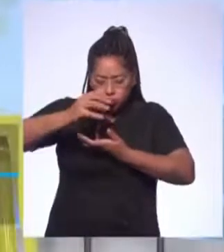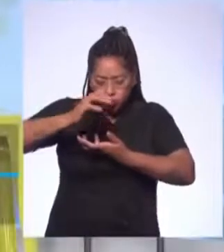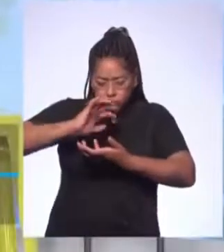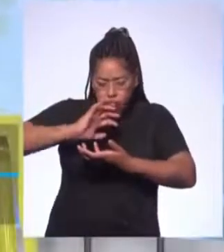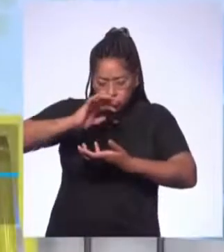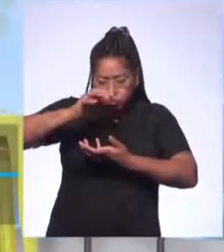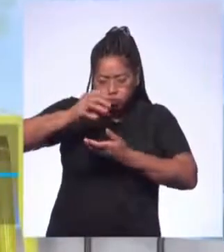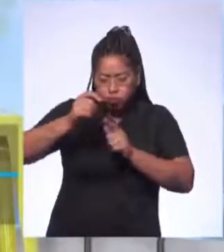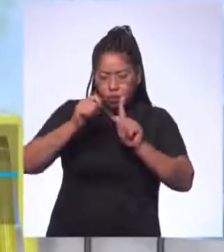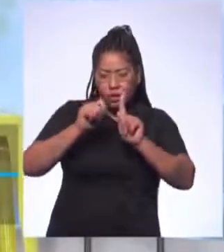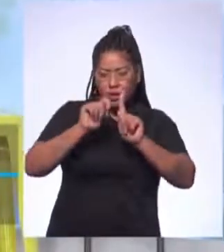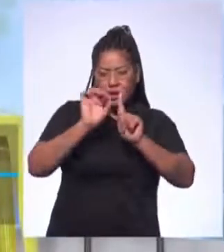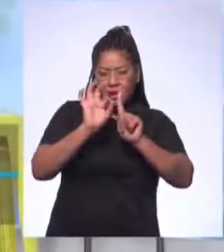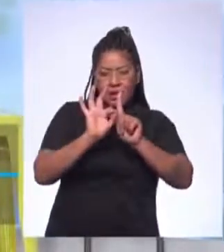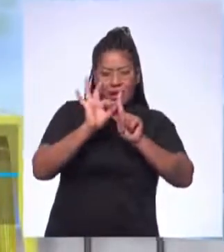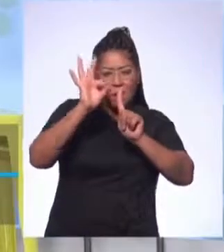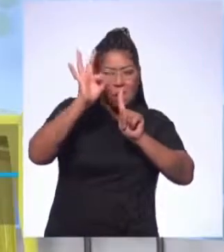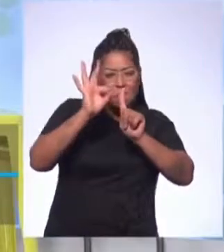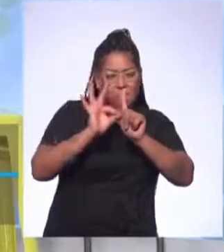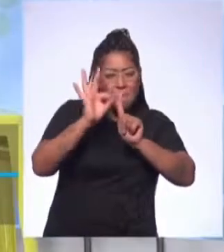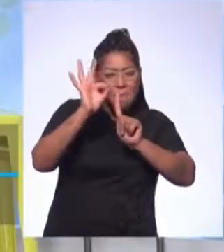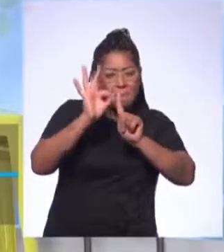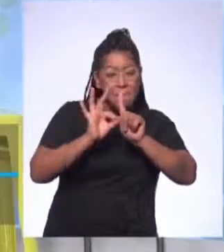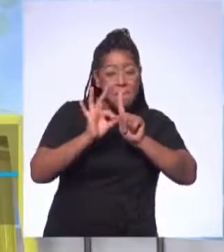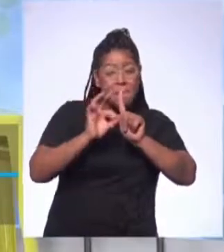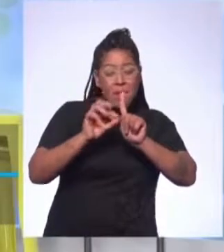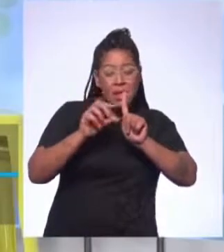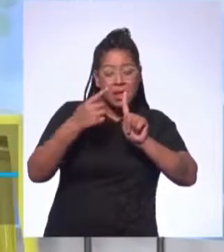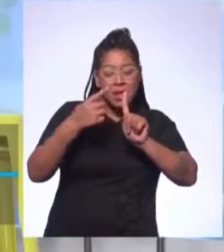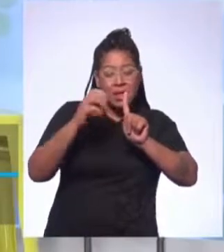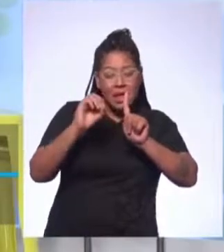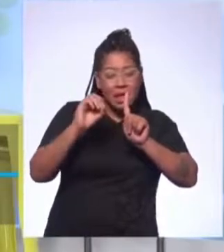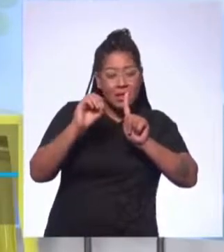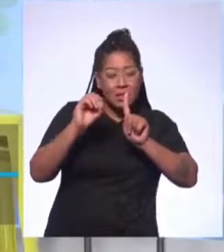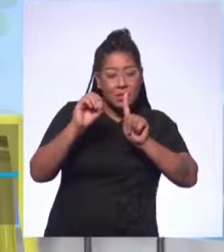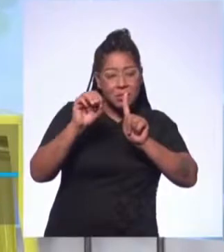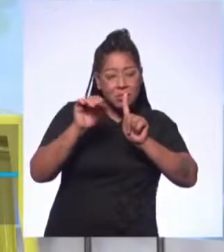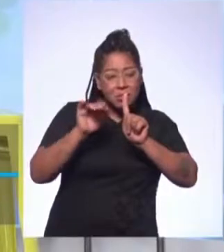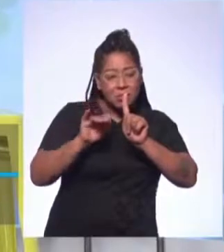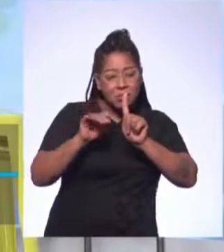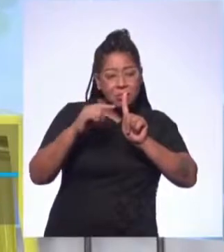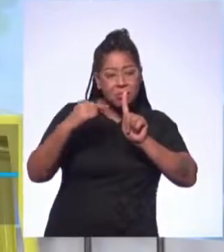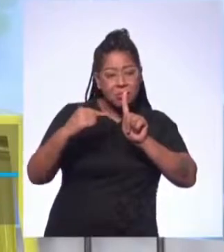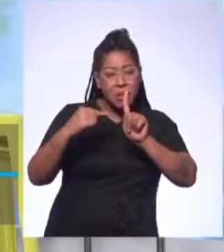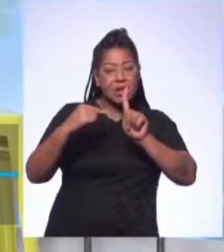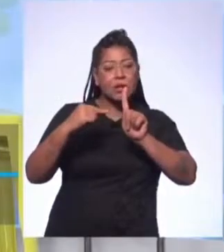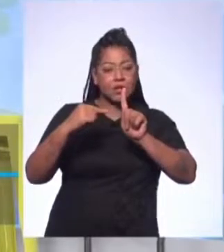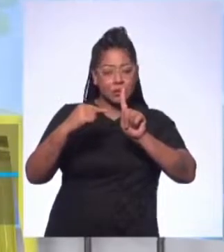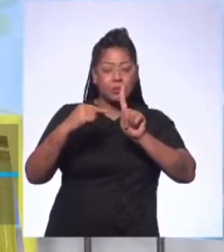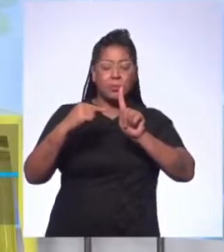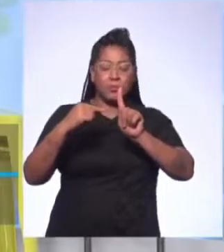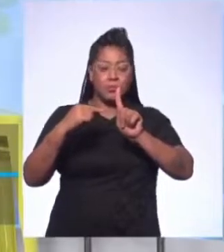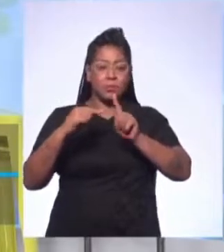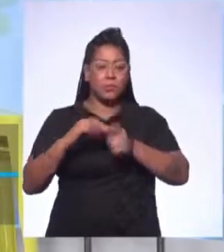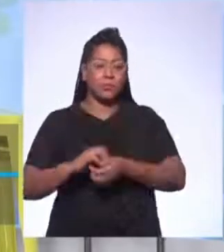A temperatura dela varia de menos 10 a menos 100 graus Celsius, ok?